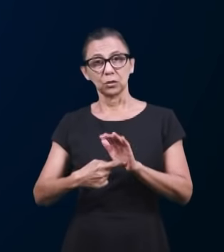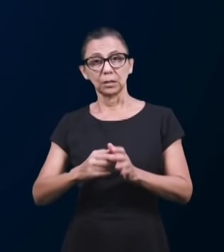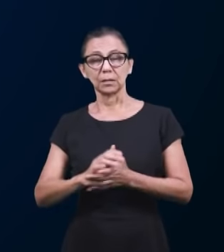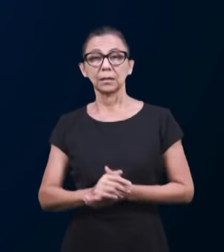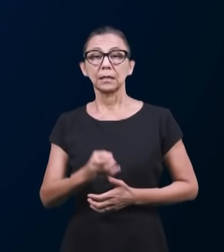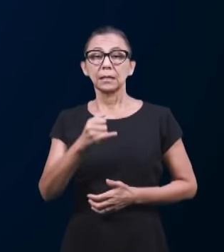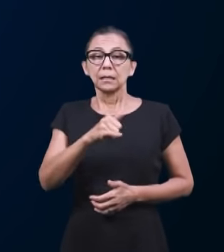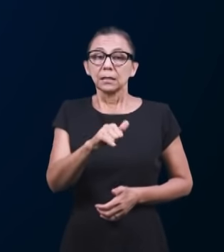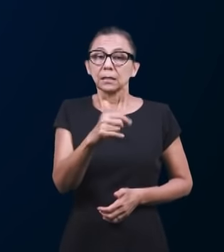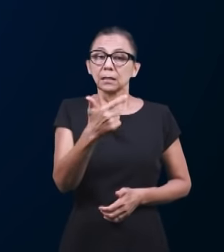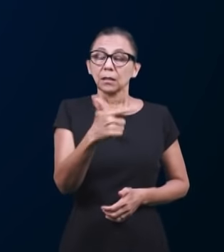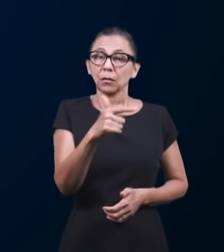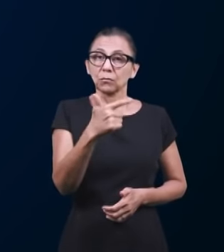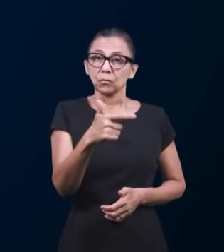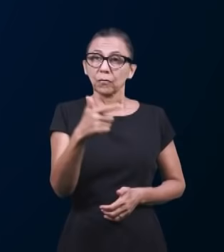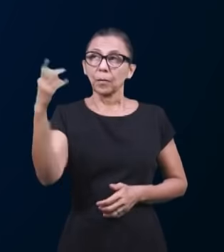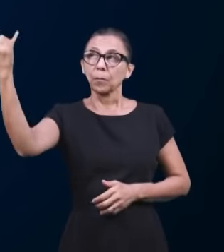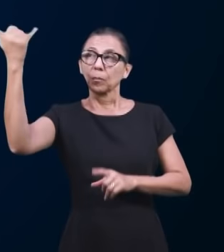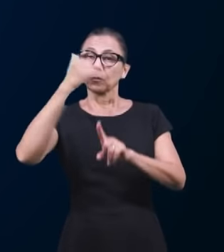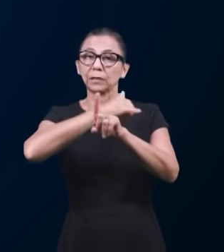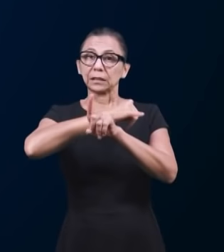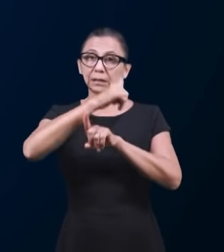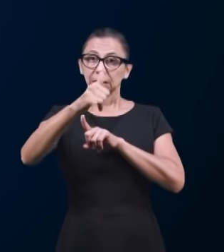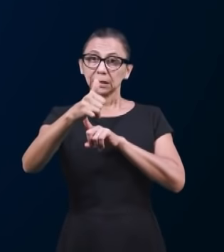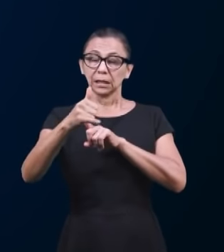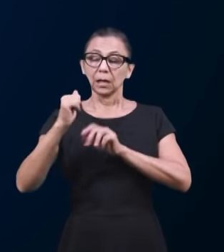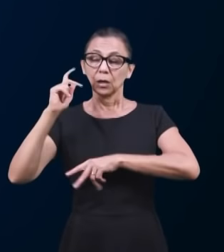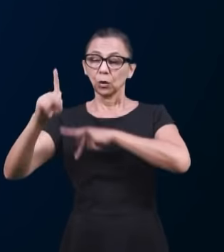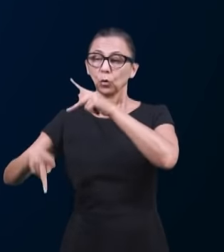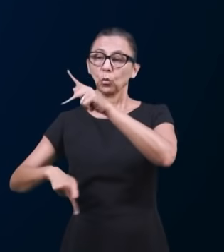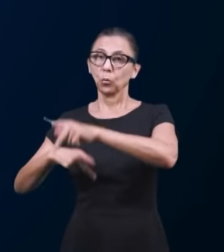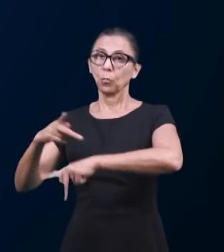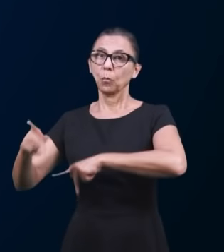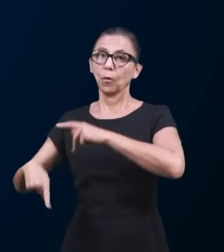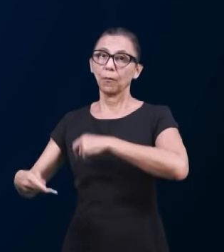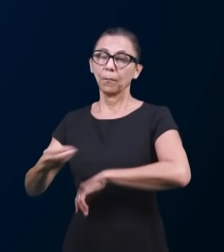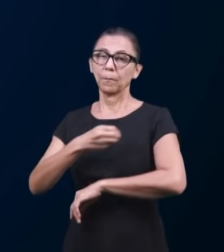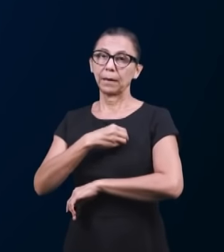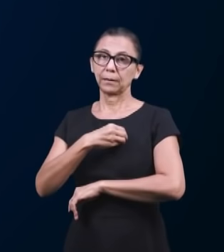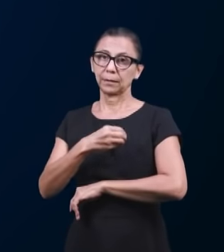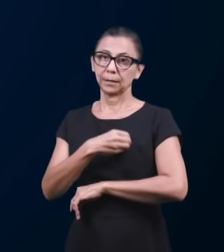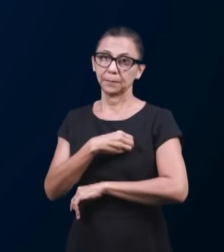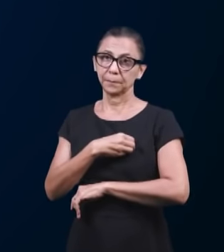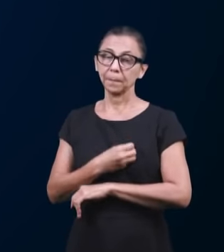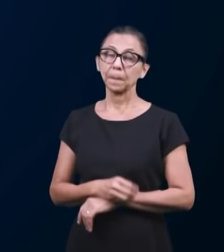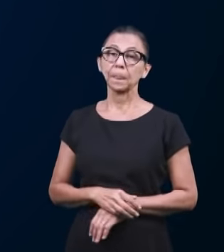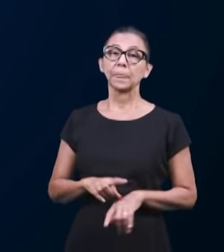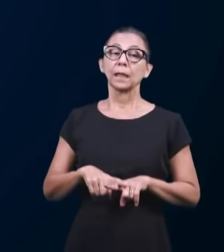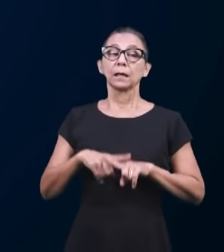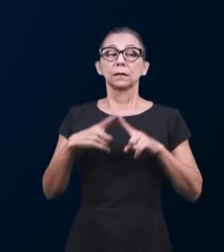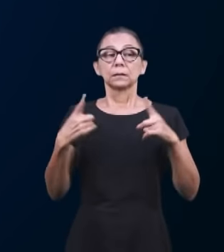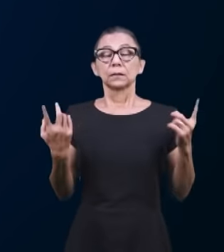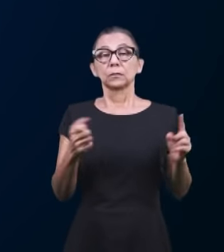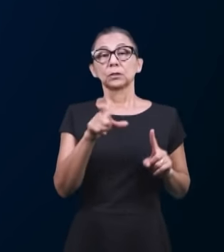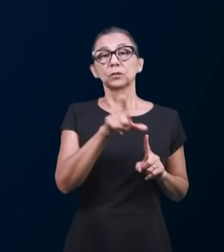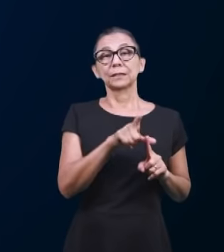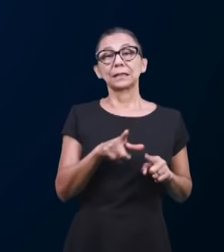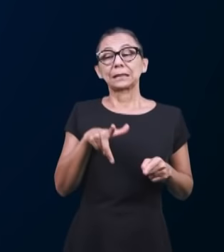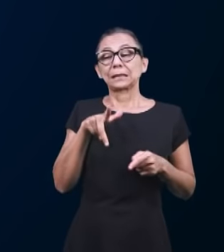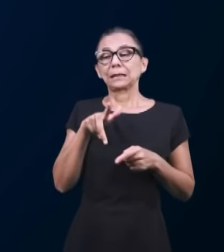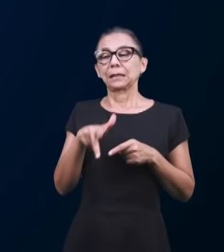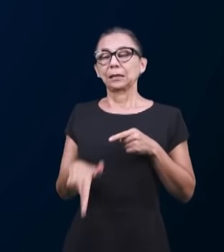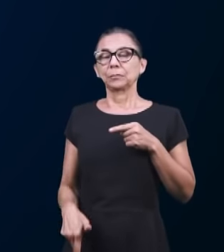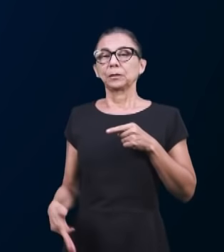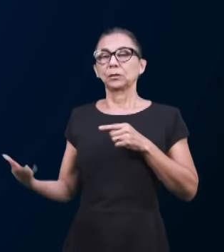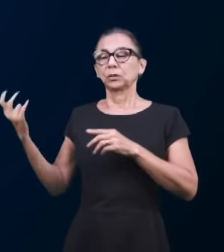que não havendo profecia, o povo se corrompe. Então, o objetivo do adversário em impedir a atuação do